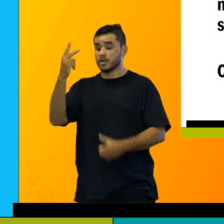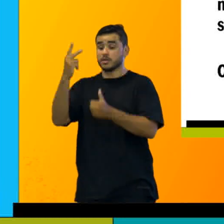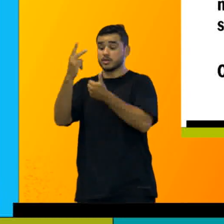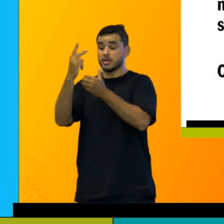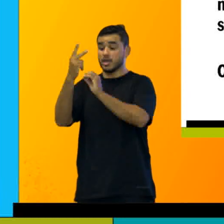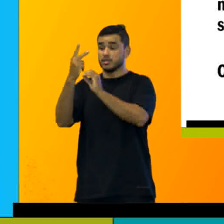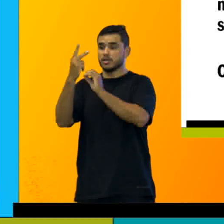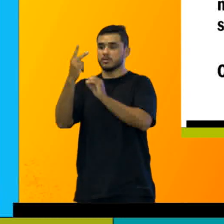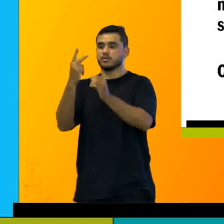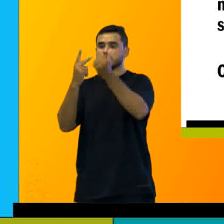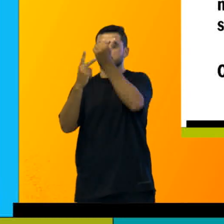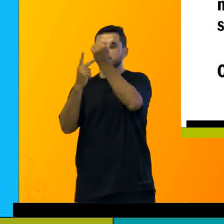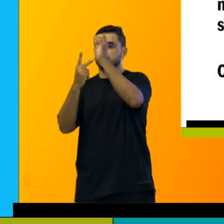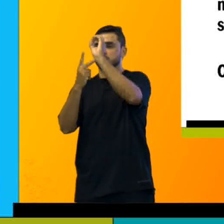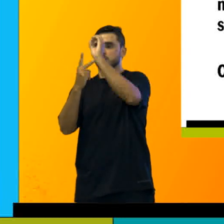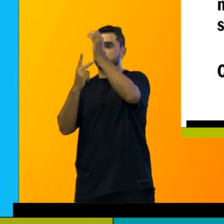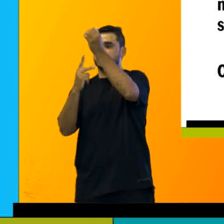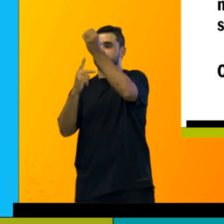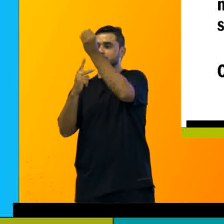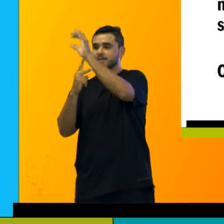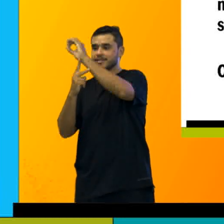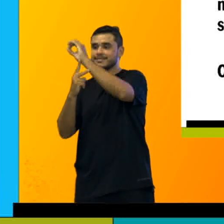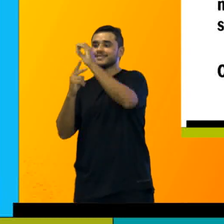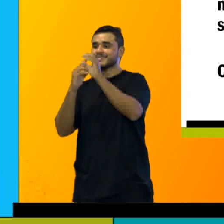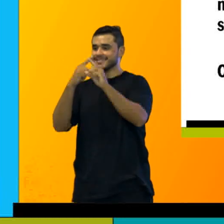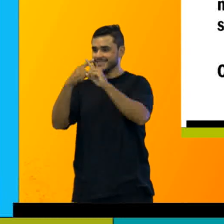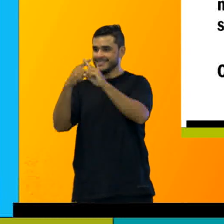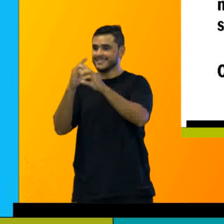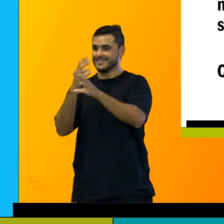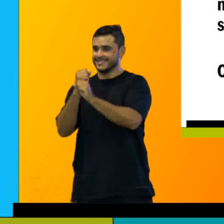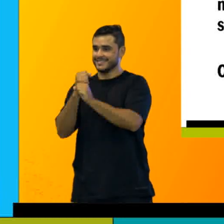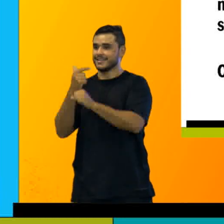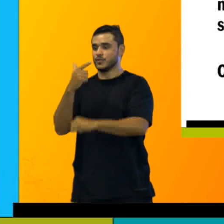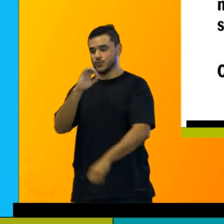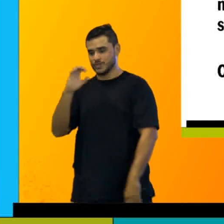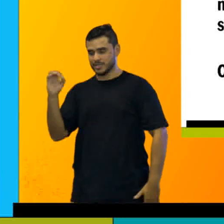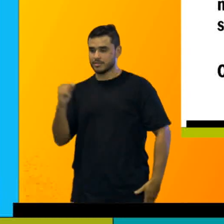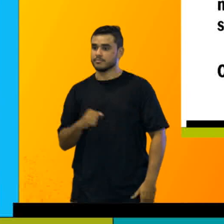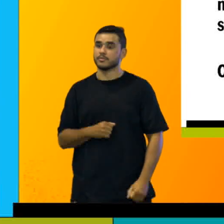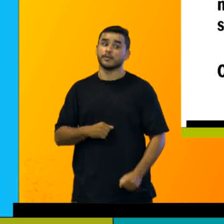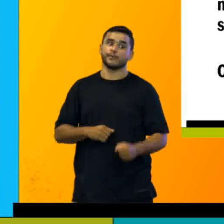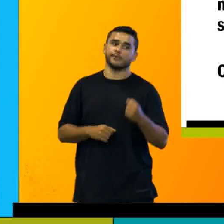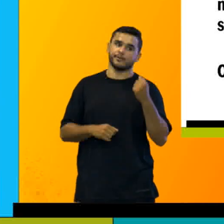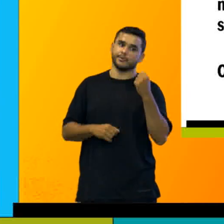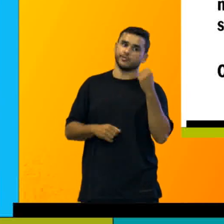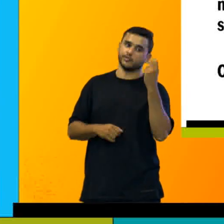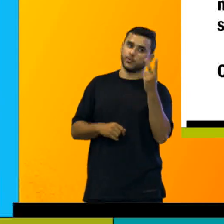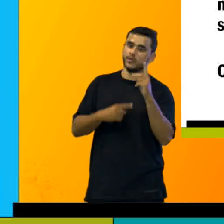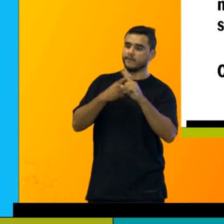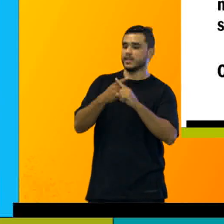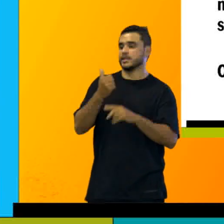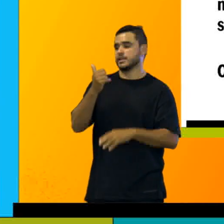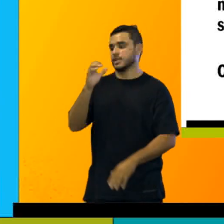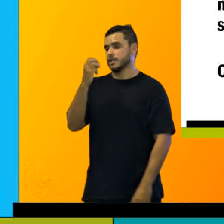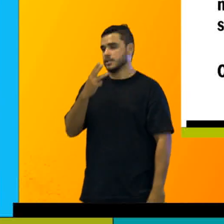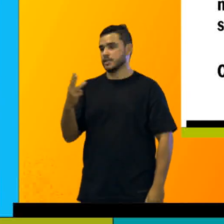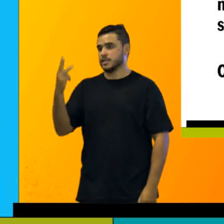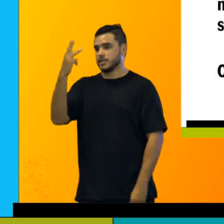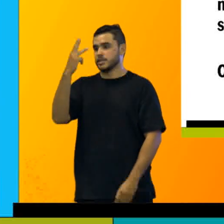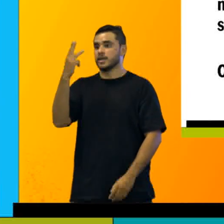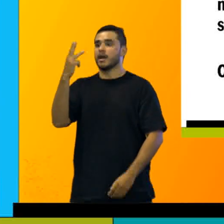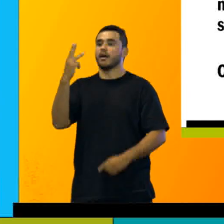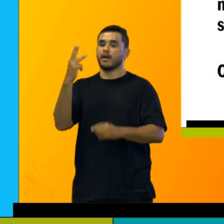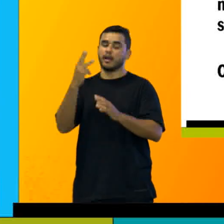ó, 200. 2 vezes 10 elevado a 3, 2.000. 2 vezes 10 elevado a